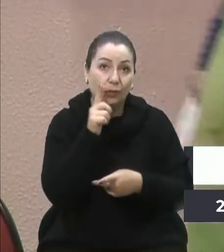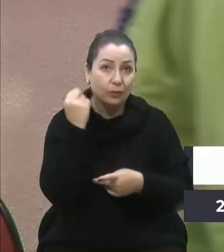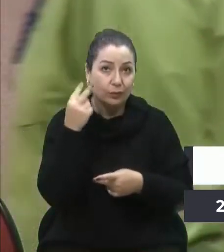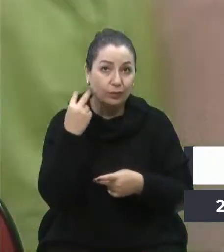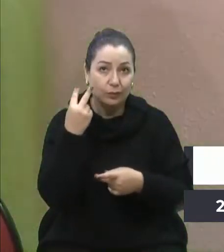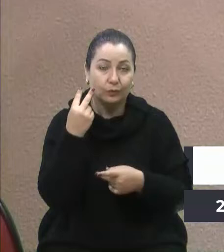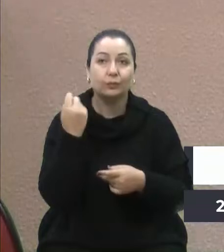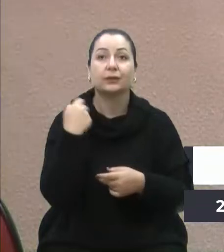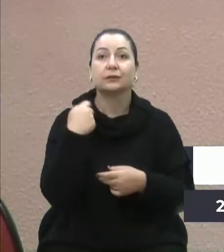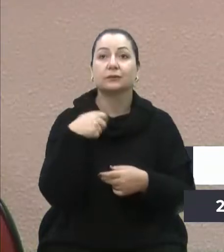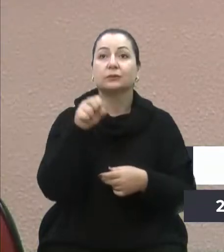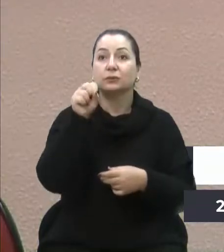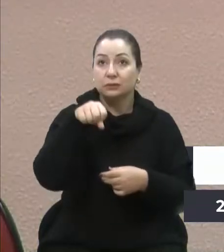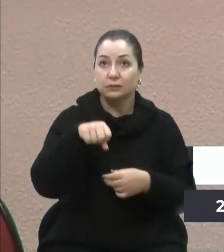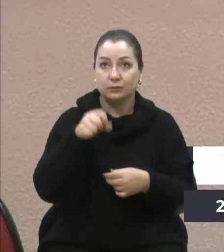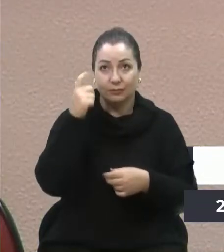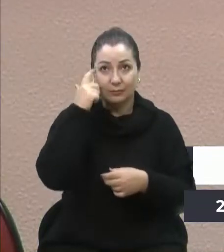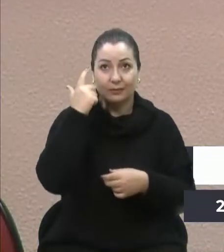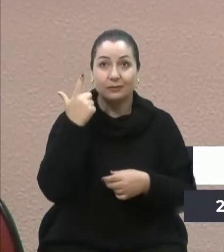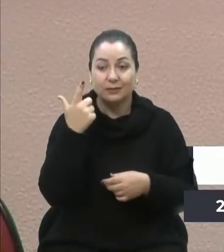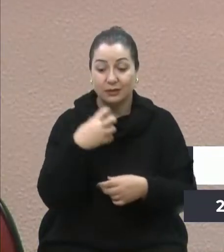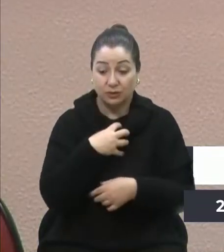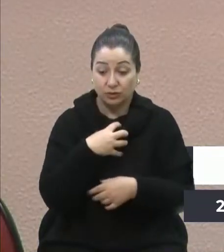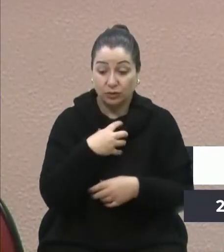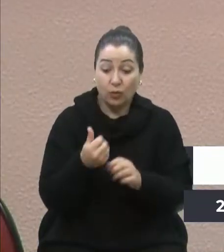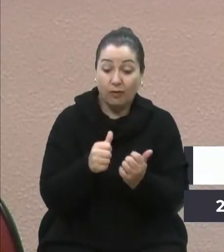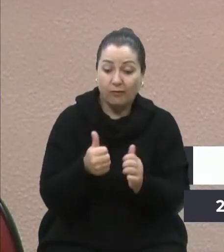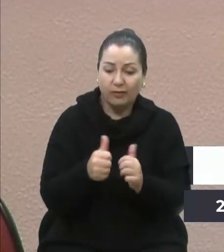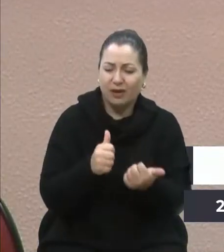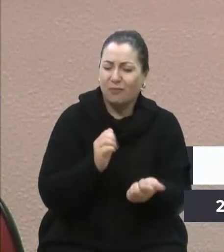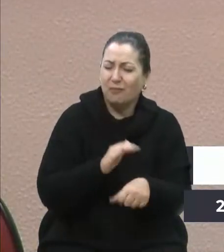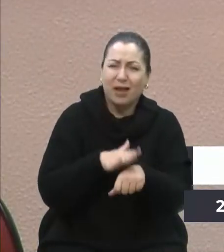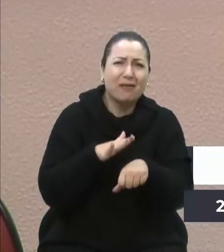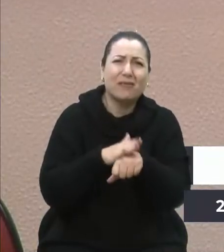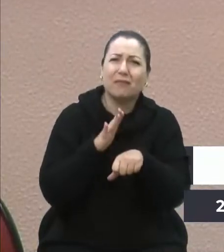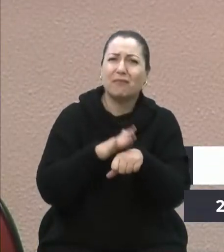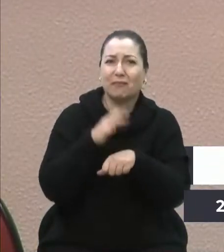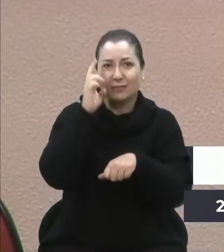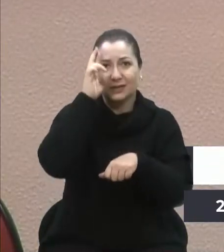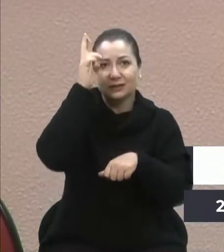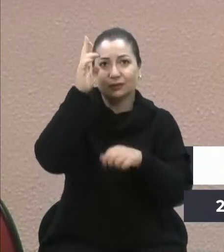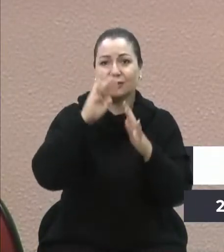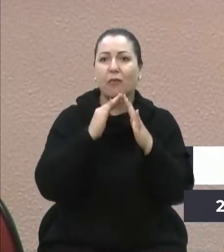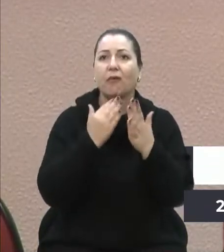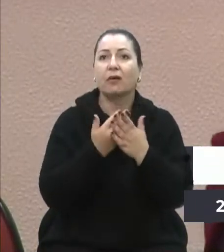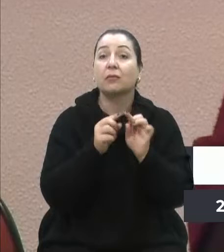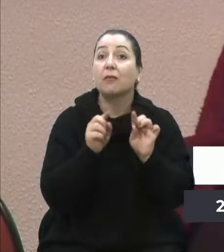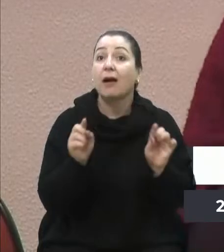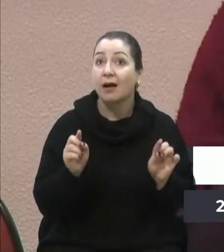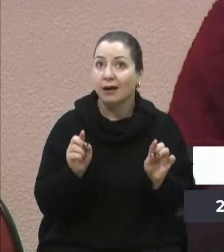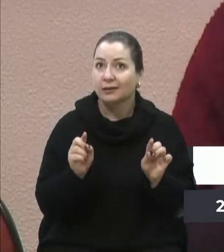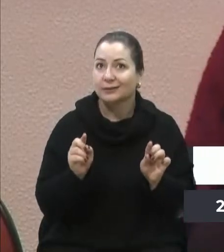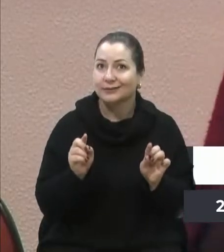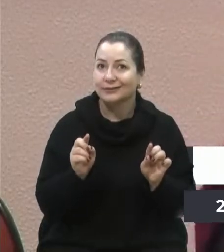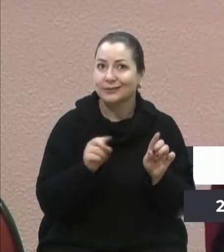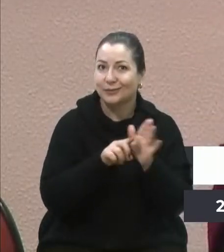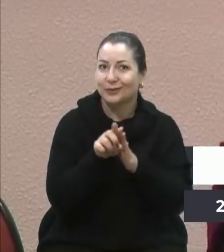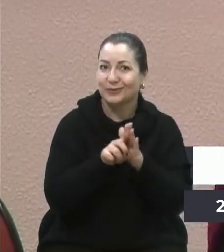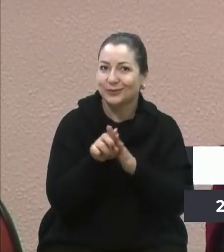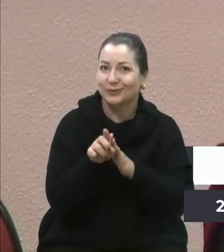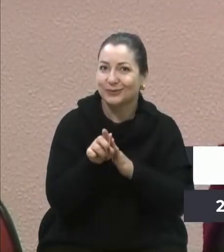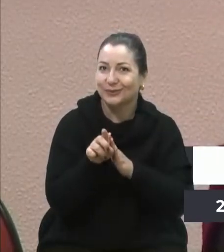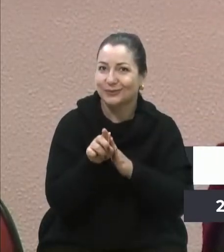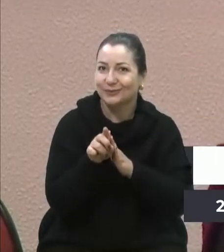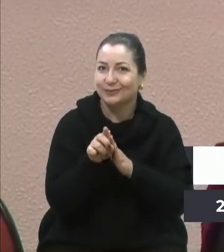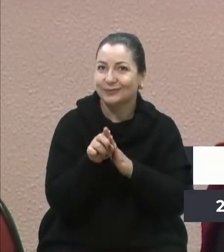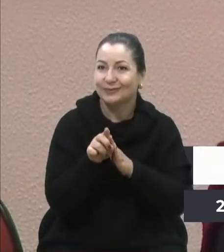precisa, sim, pensar em formas de qualificar cada vez mais as direções escolares. Mas aí veio o questionamento. Até